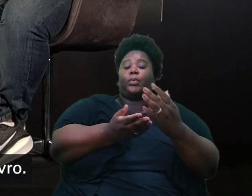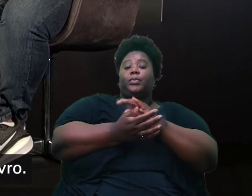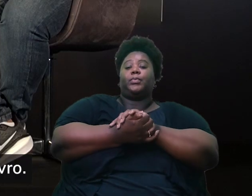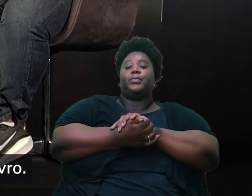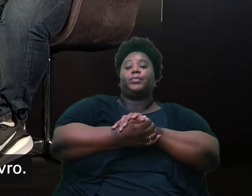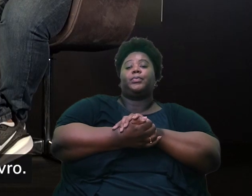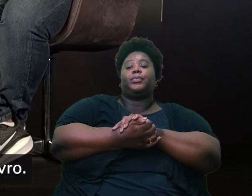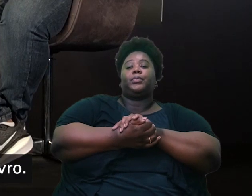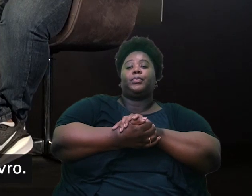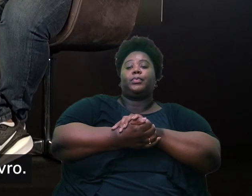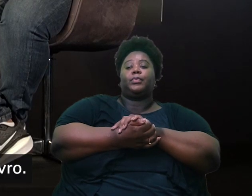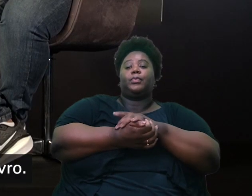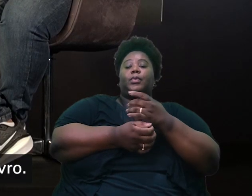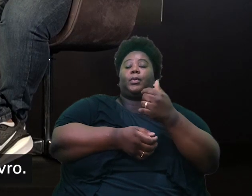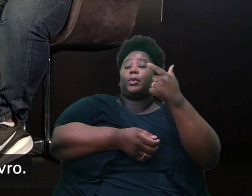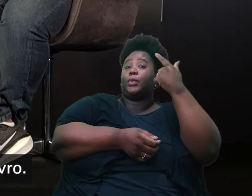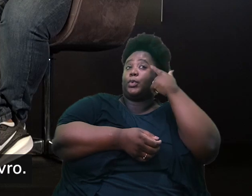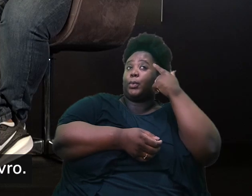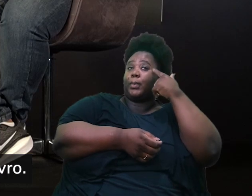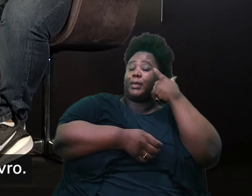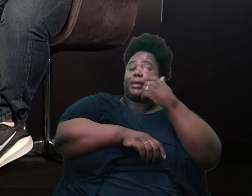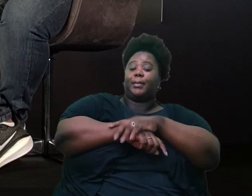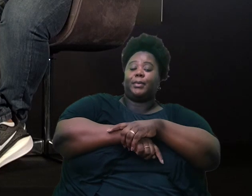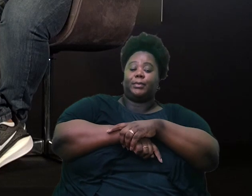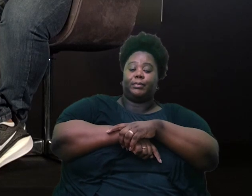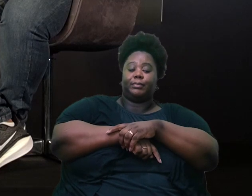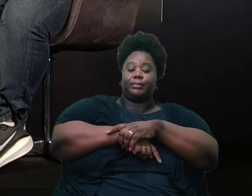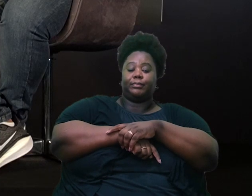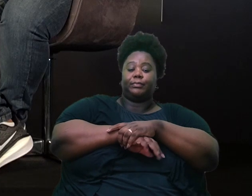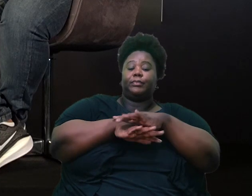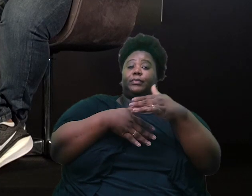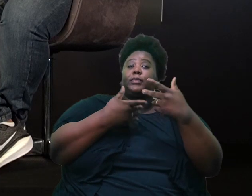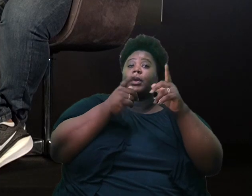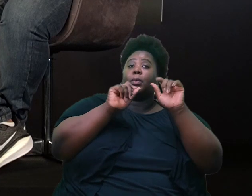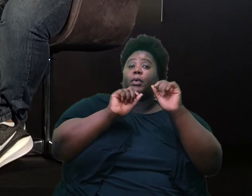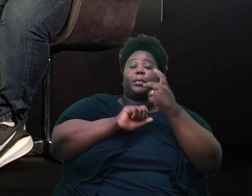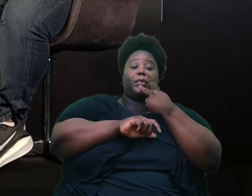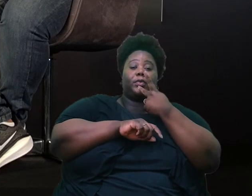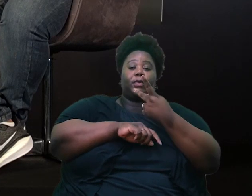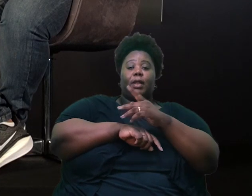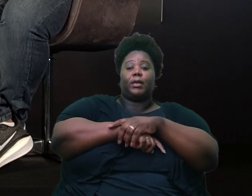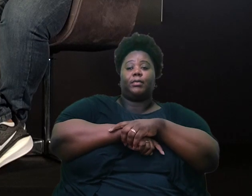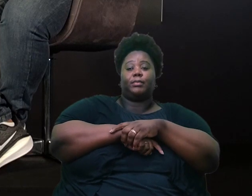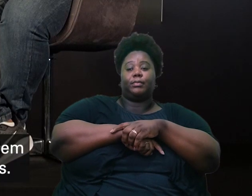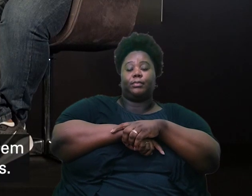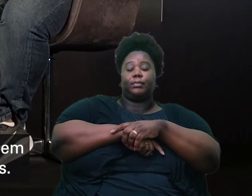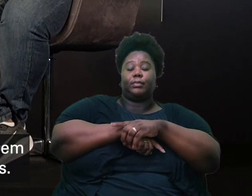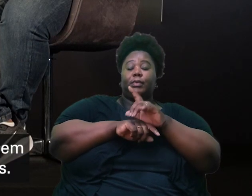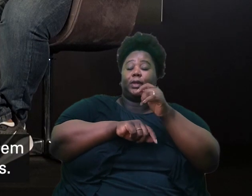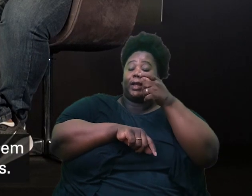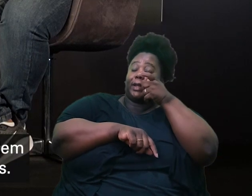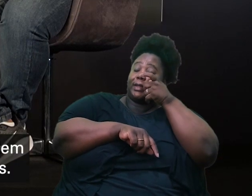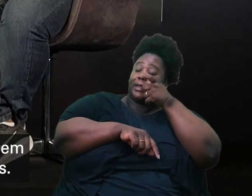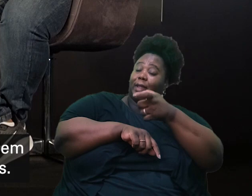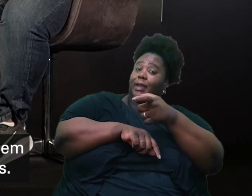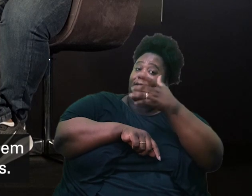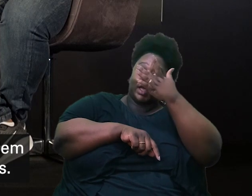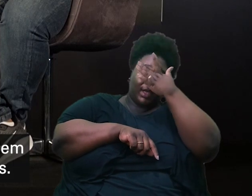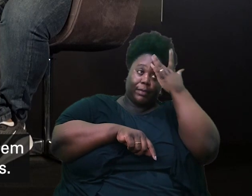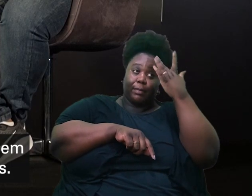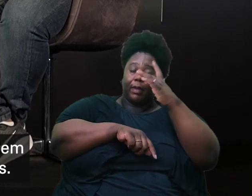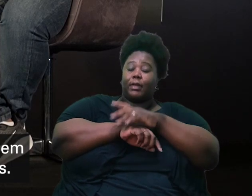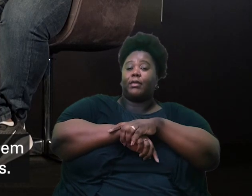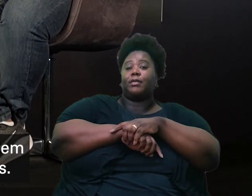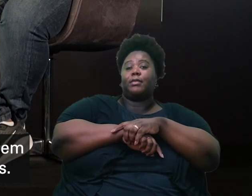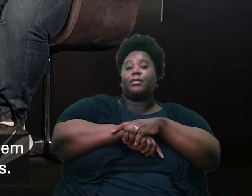uma parte desse pensamento em livro. Então, o que eu posso dizer? Porque é muito interessante que as pessoas